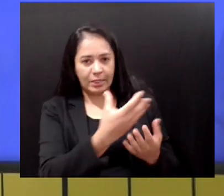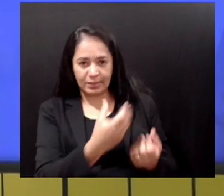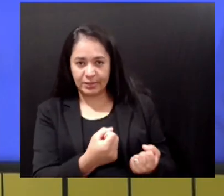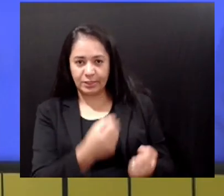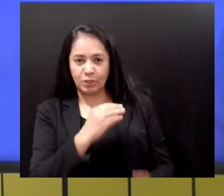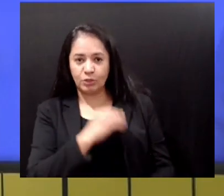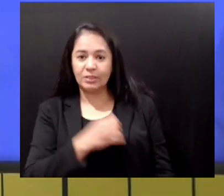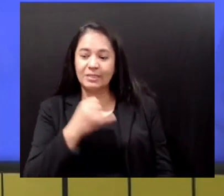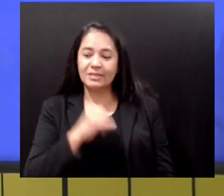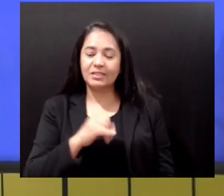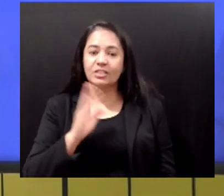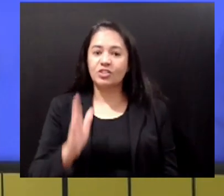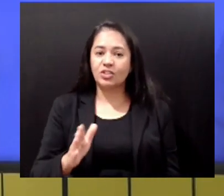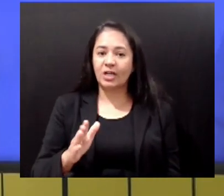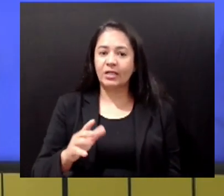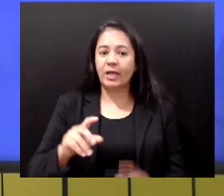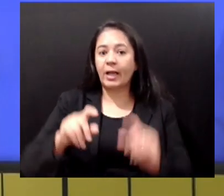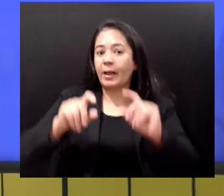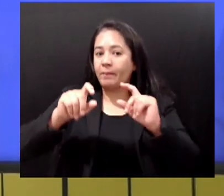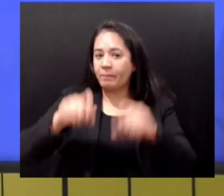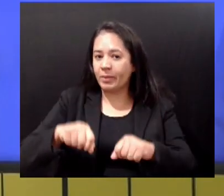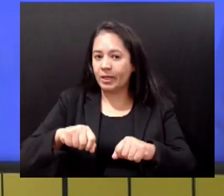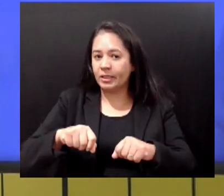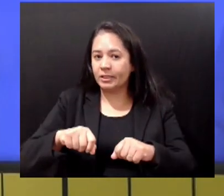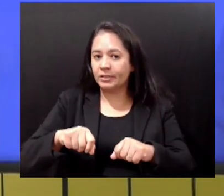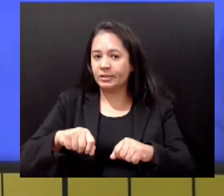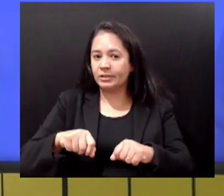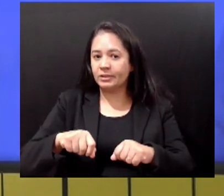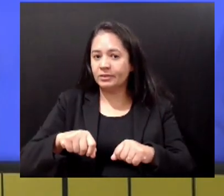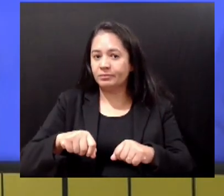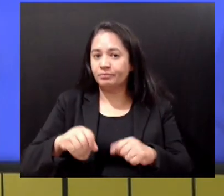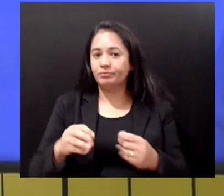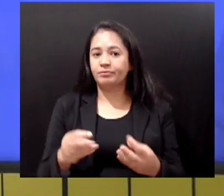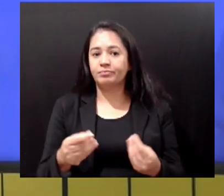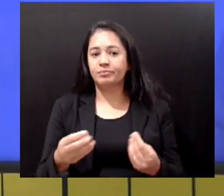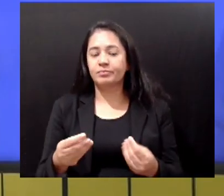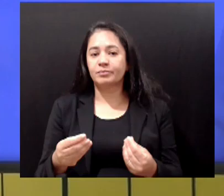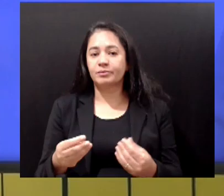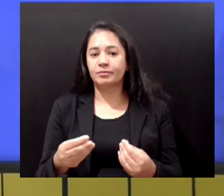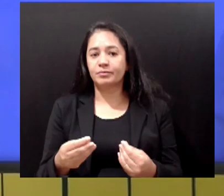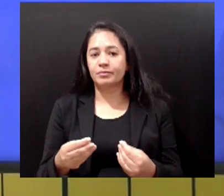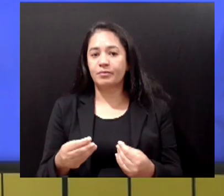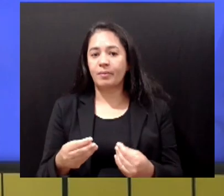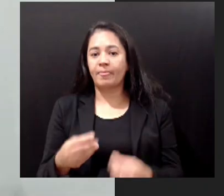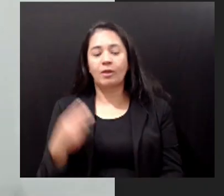alguma condição que o impeça de prover o próprio sustento?